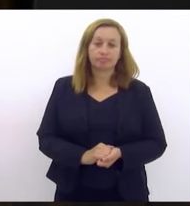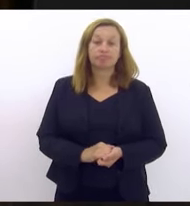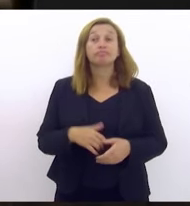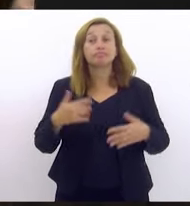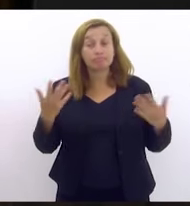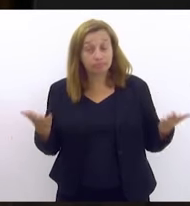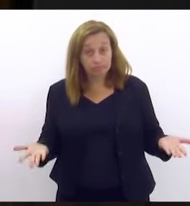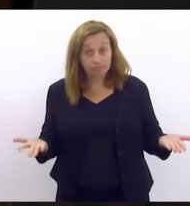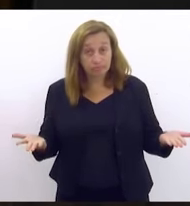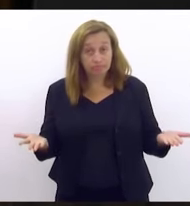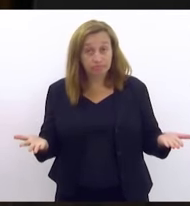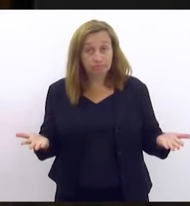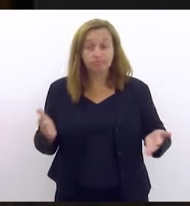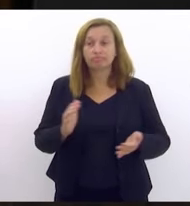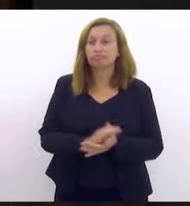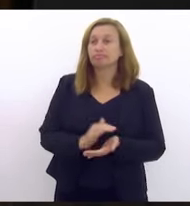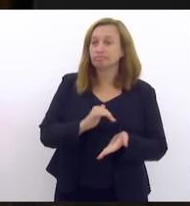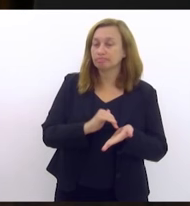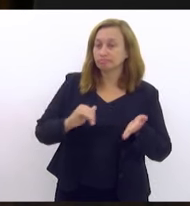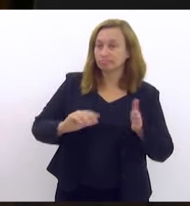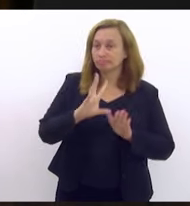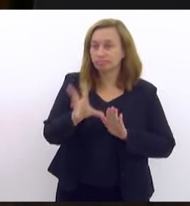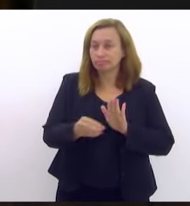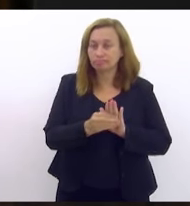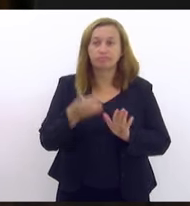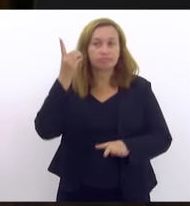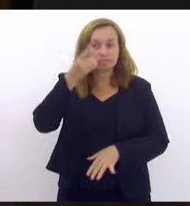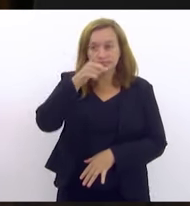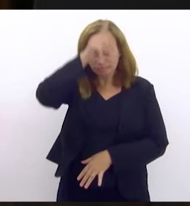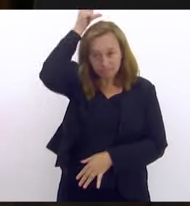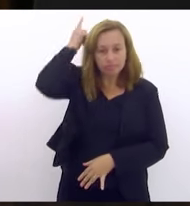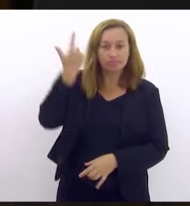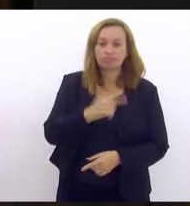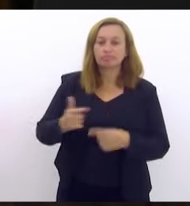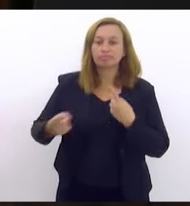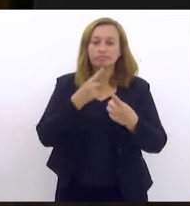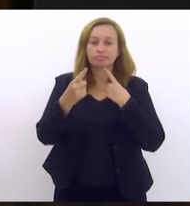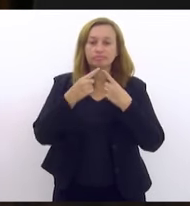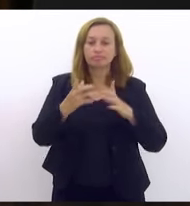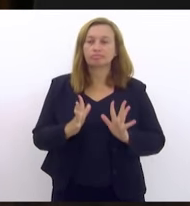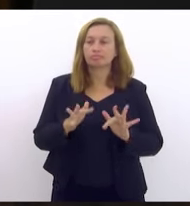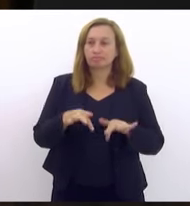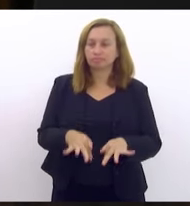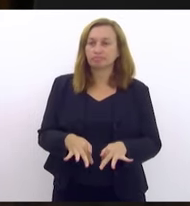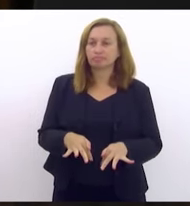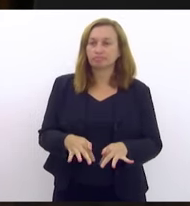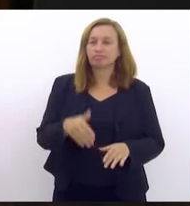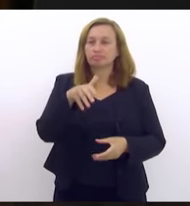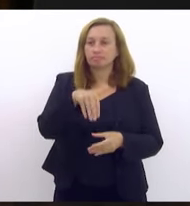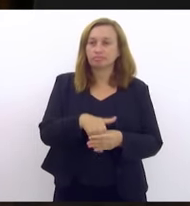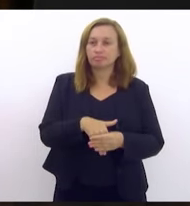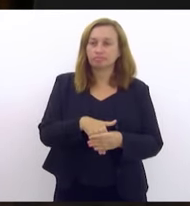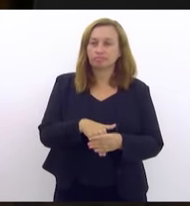Então, conforme a tirada da emenda do deputado Luiz Paulo, não havendo mais quem queira discutir, encerrada a discussão, em votação, parecer da Comissão